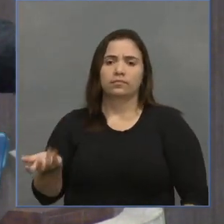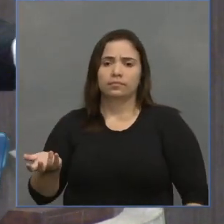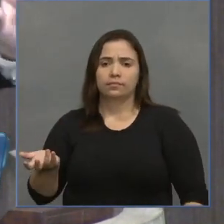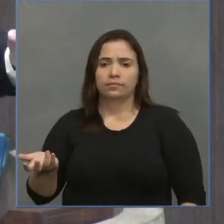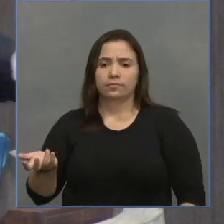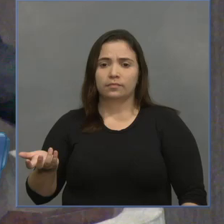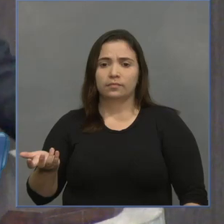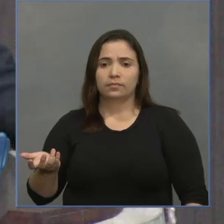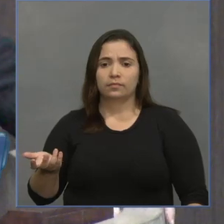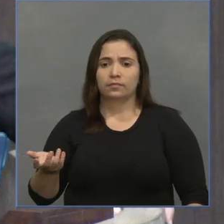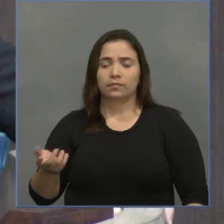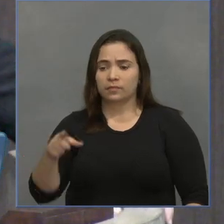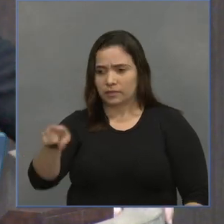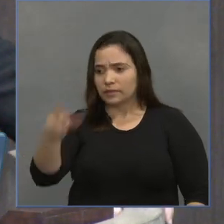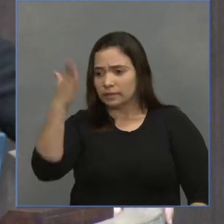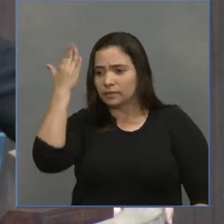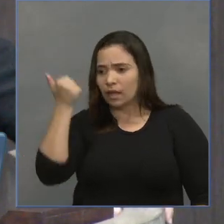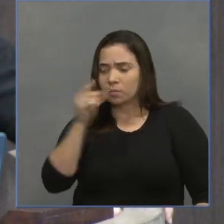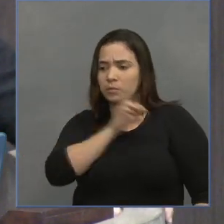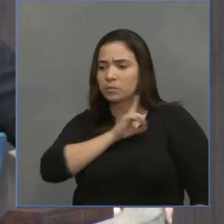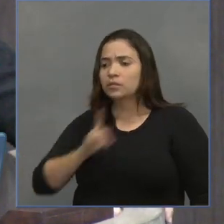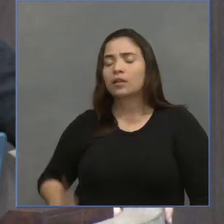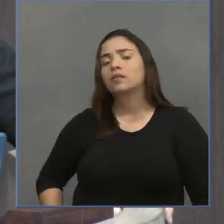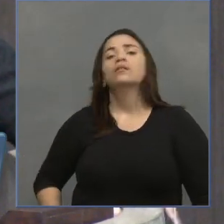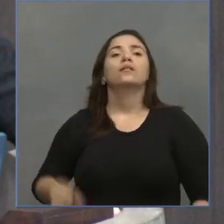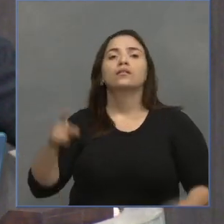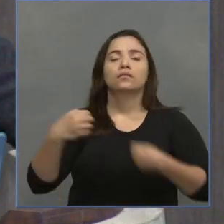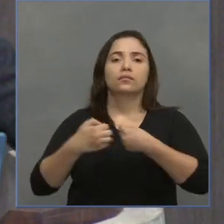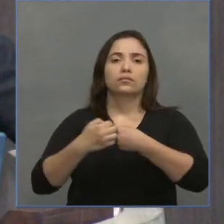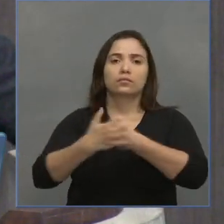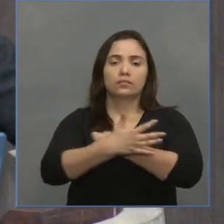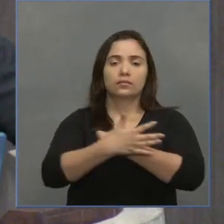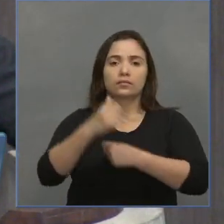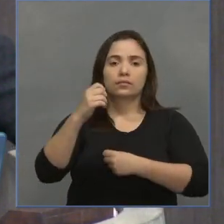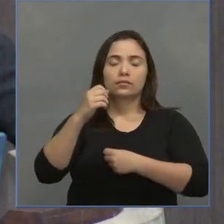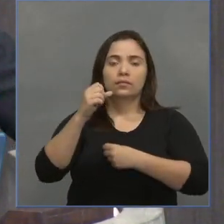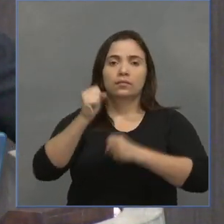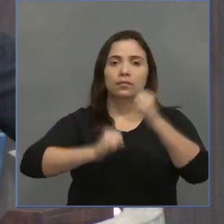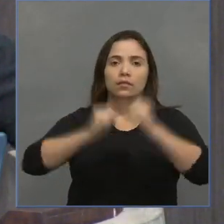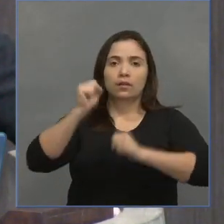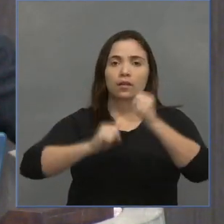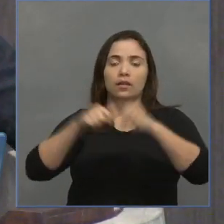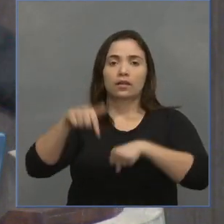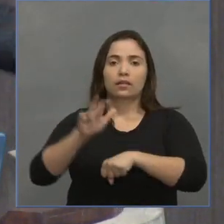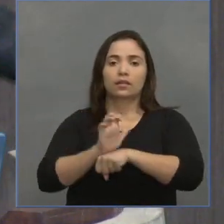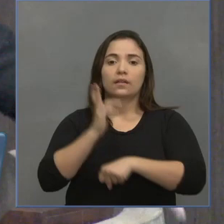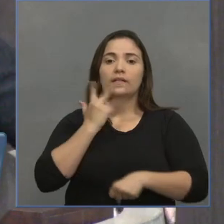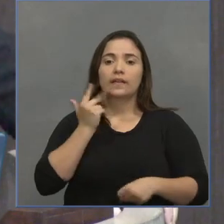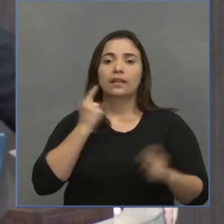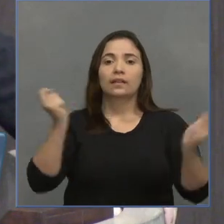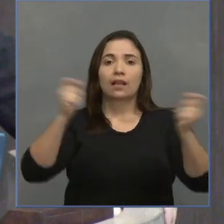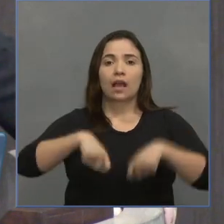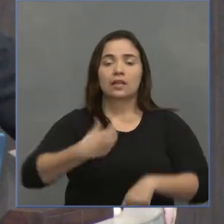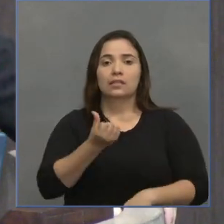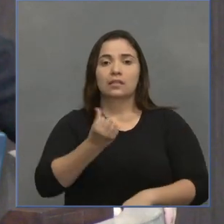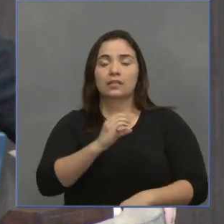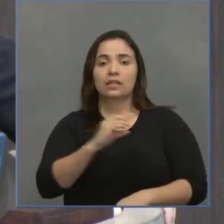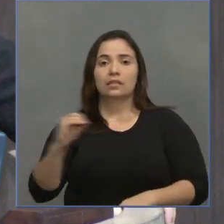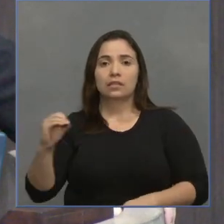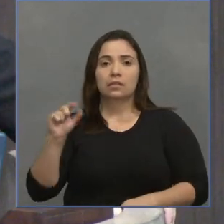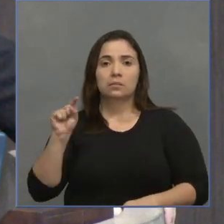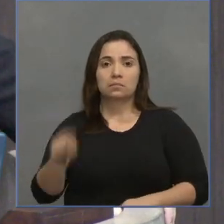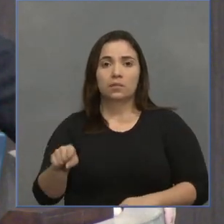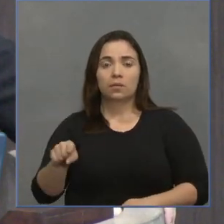o senhor sabe, a geração termoelétrica no Ceará, ela daria para abastecer 600 mil pessoas, ela gera menos de 700